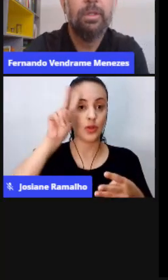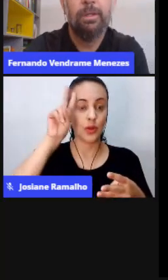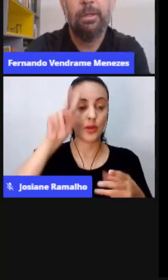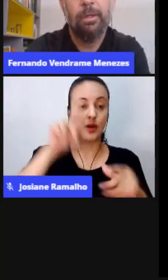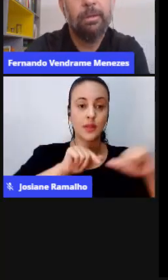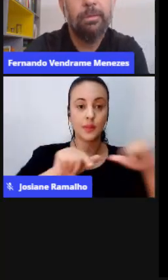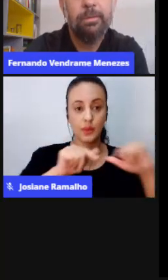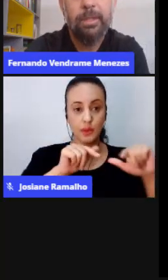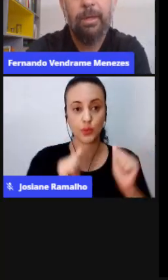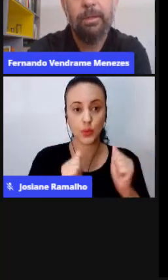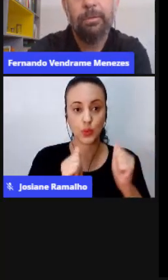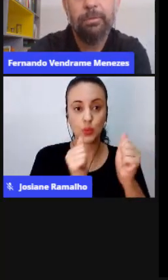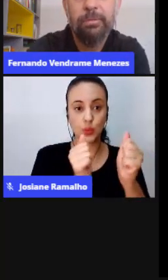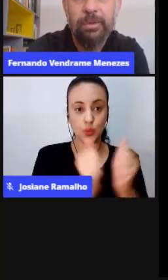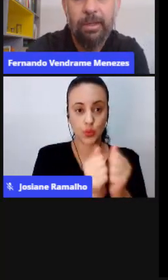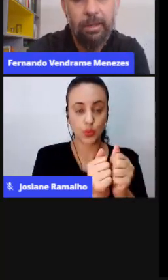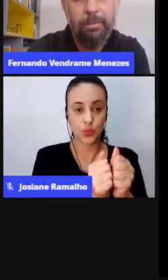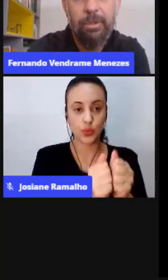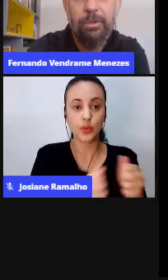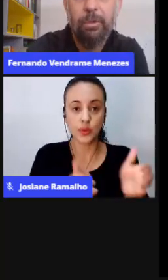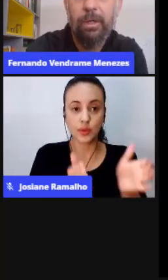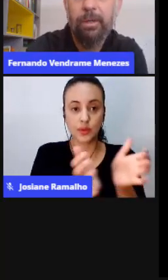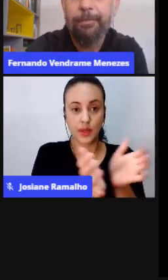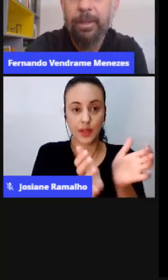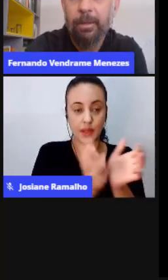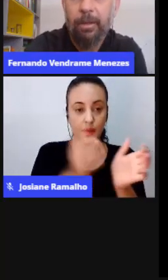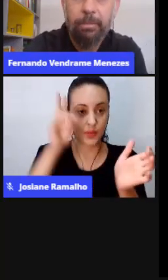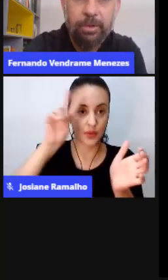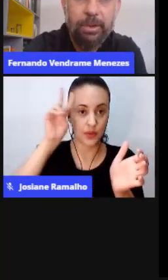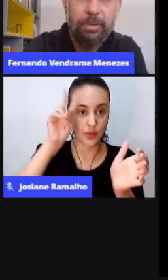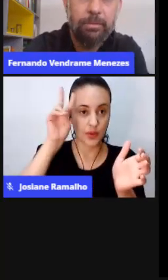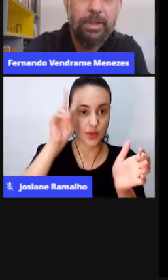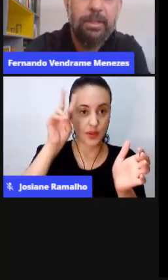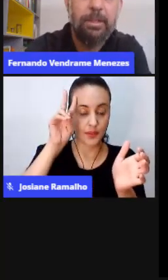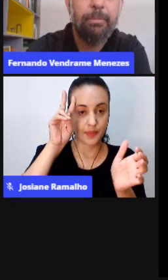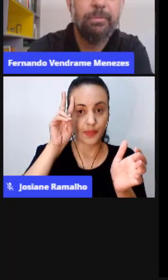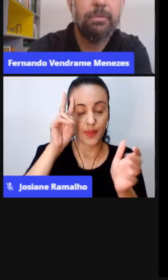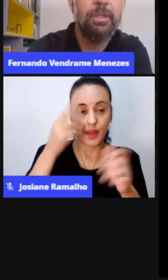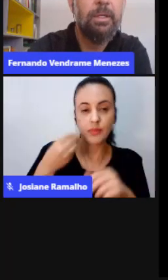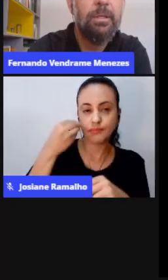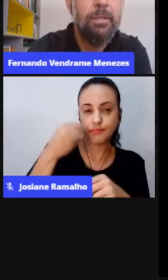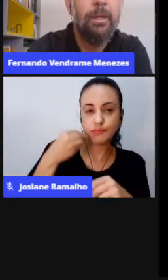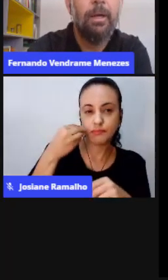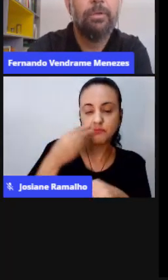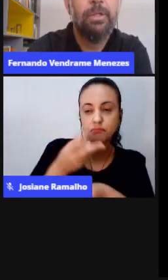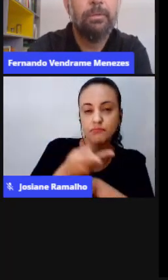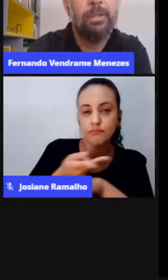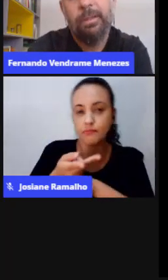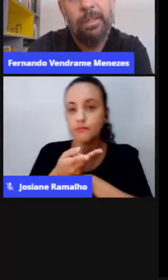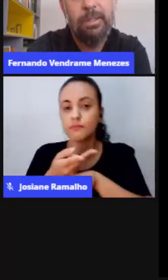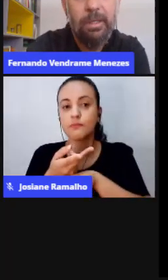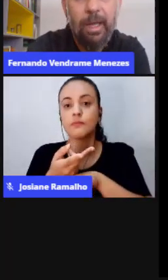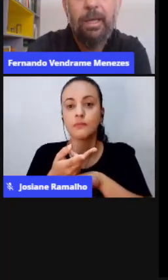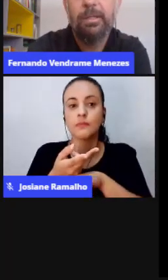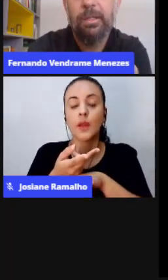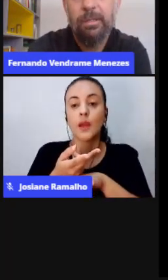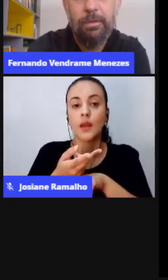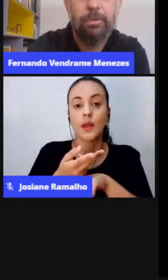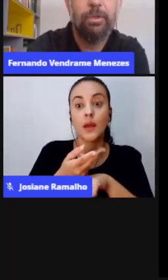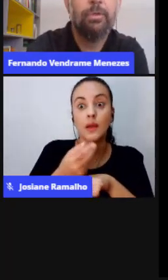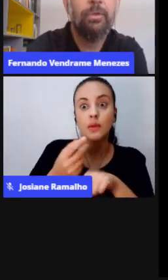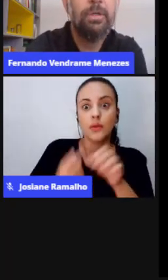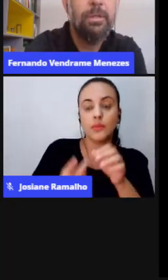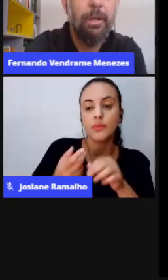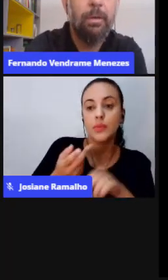juntos trabalhando na equipe de História, buscando trazer para vocês, trazer ideias,